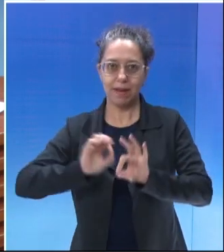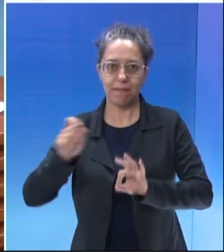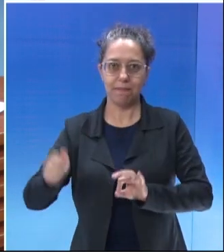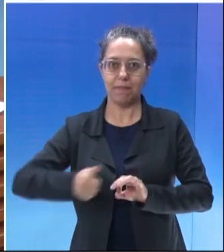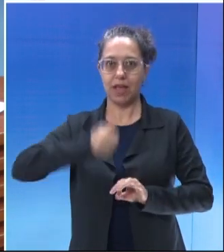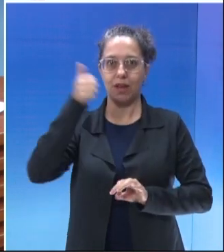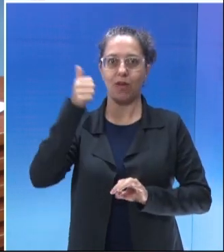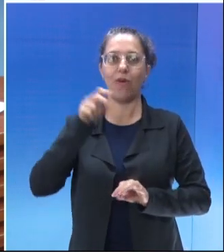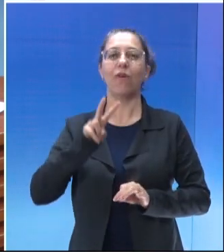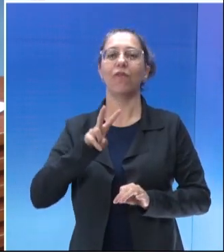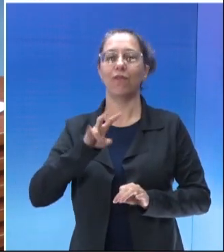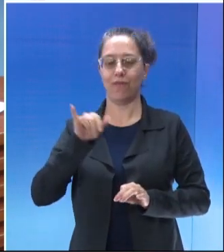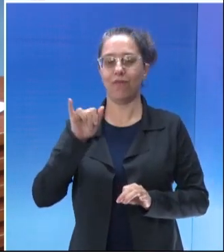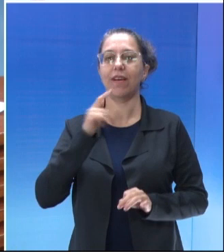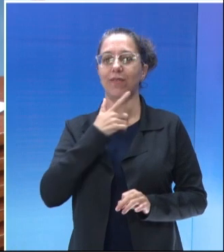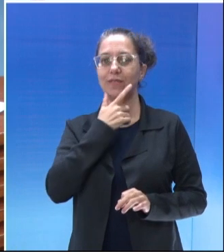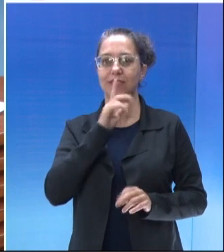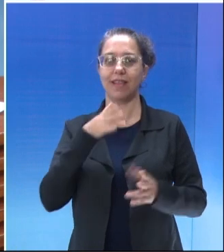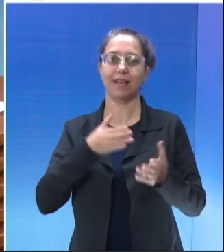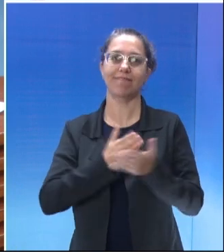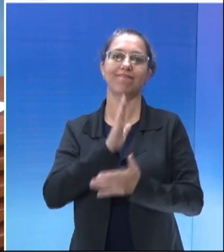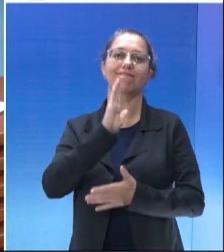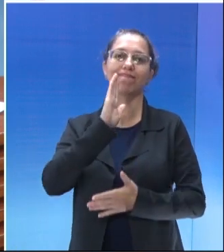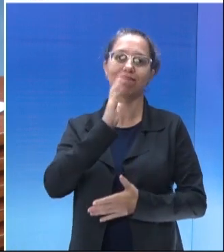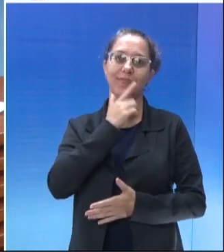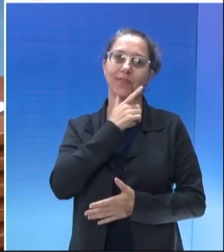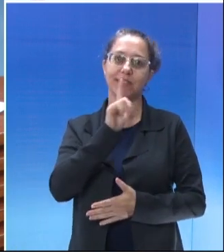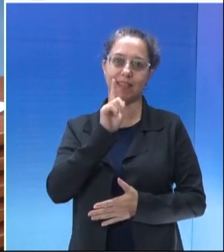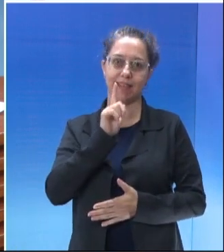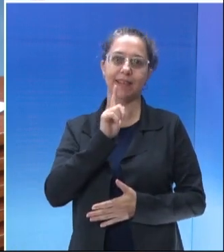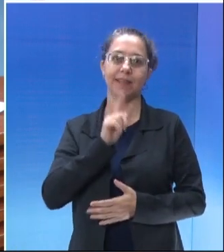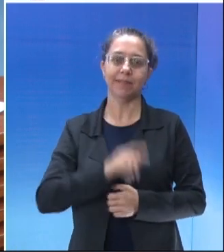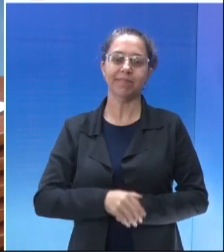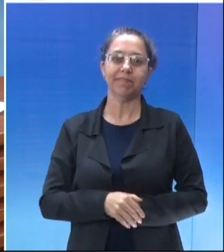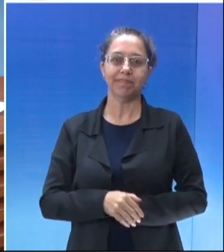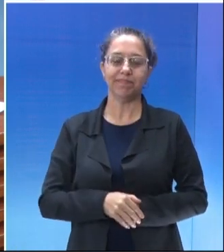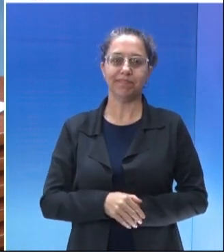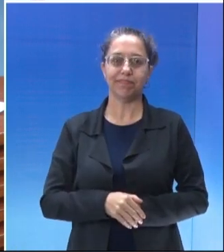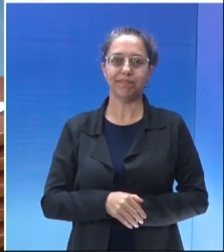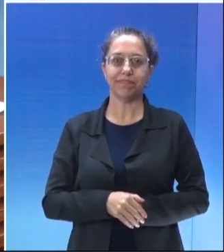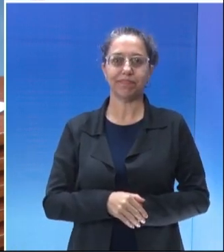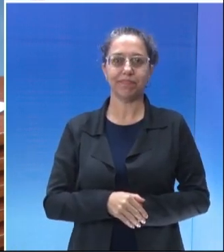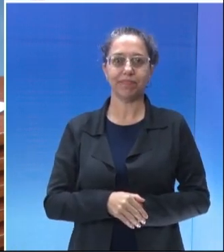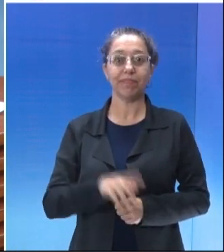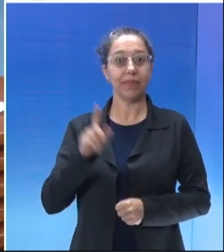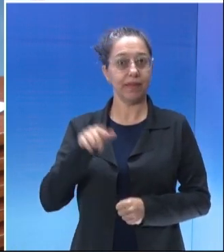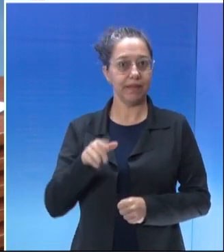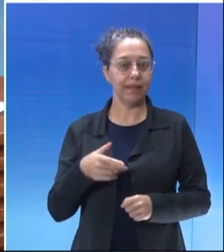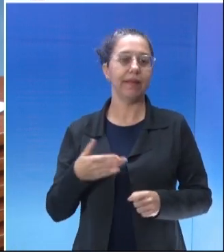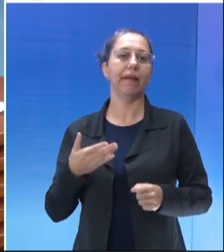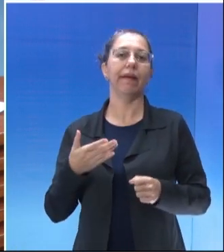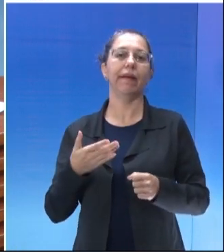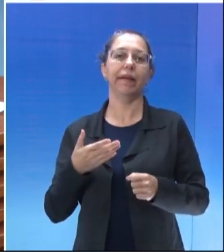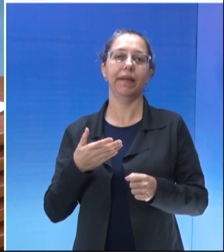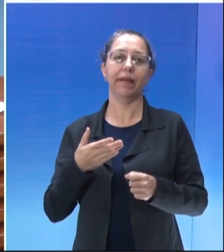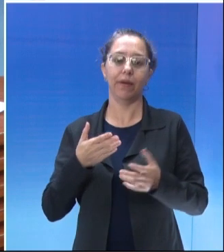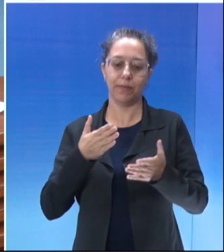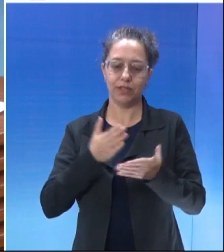aí mais facilidade de alcançar seus objetivos, que é, no caso, o ingresso ao ensino